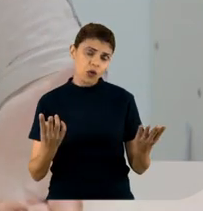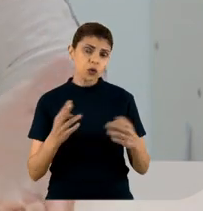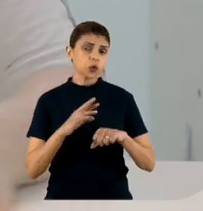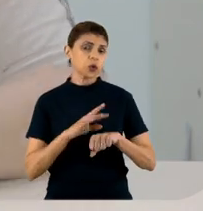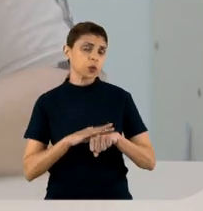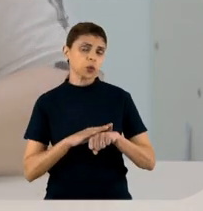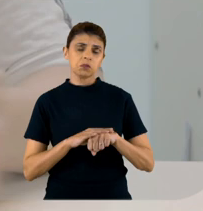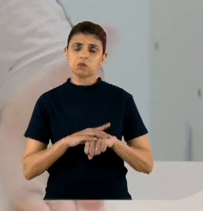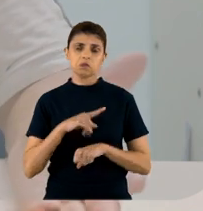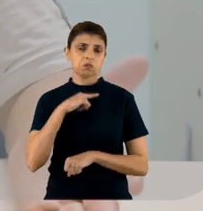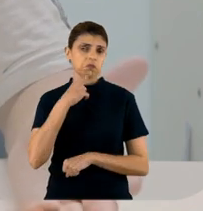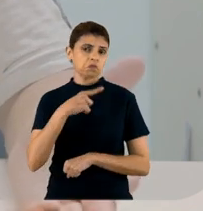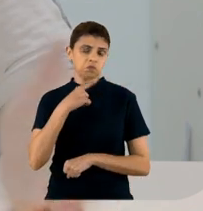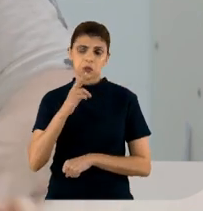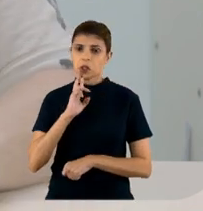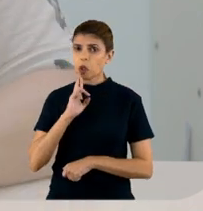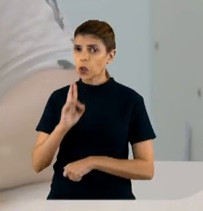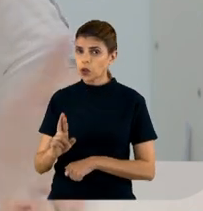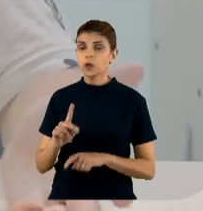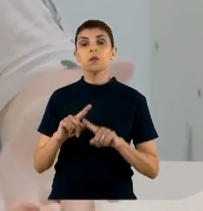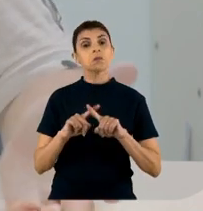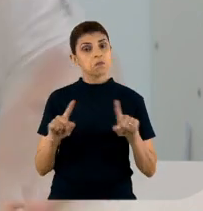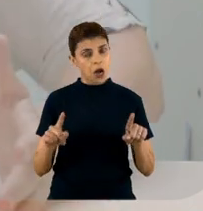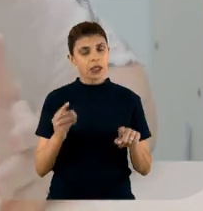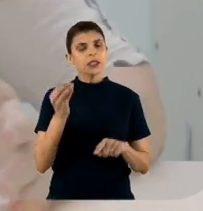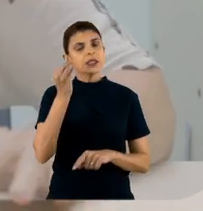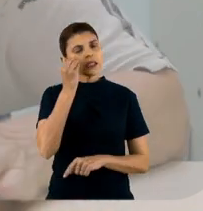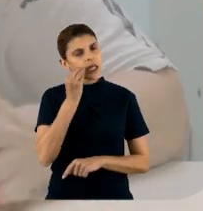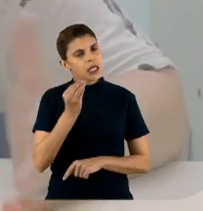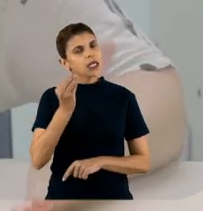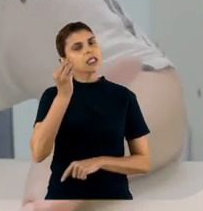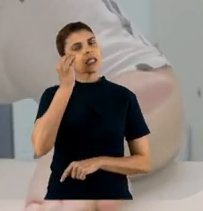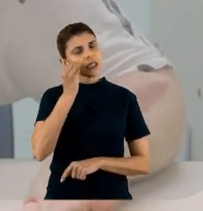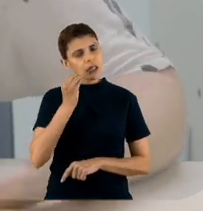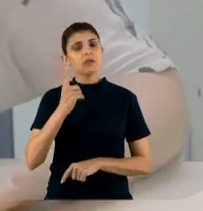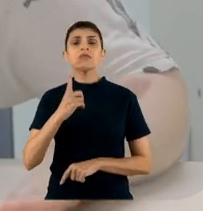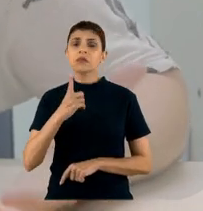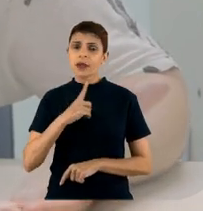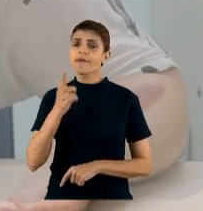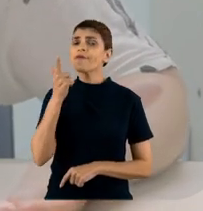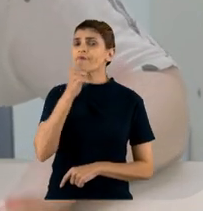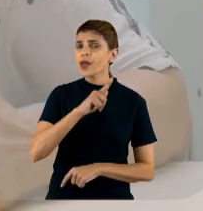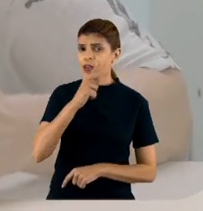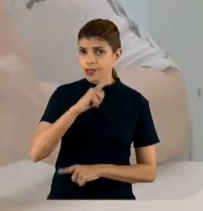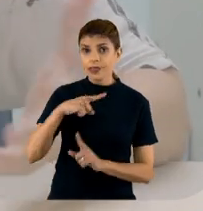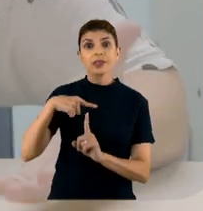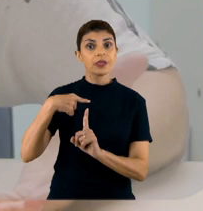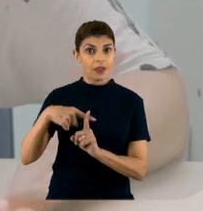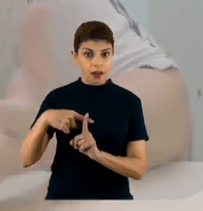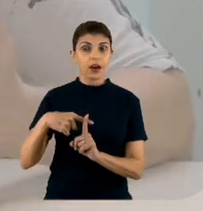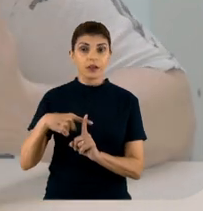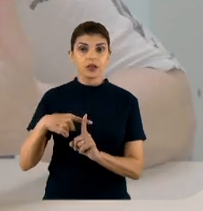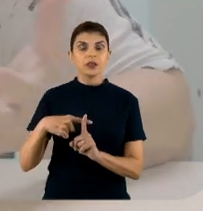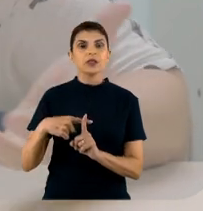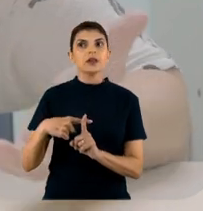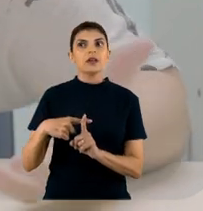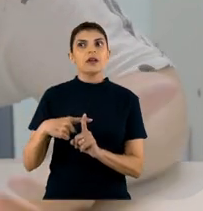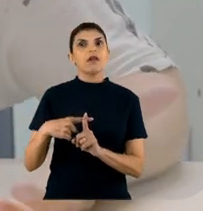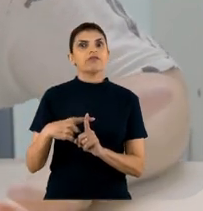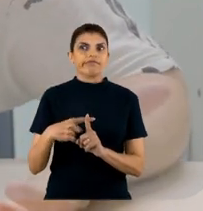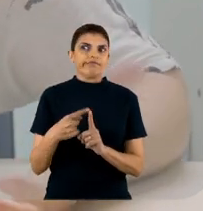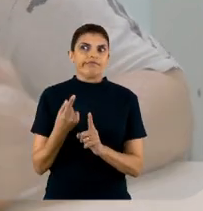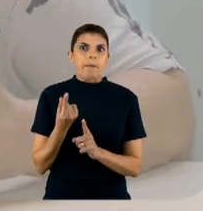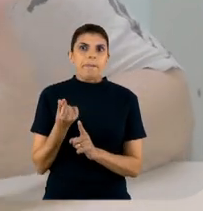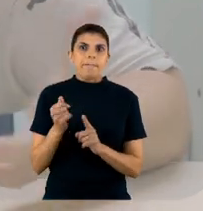doentes não respondem Então você não vai usar essa estratégia Mas é uma coisa que tem sido tentada e tem uma grande vantagem ela é uma coisa